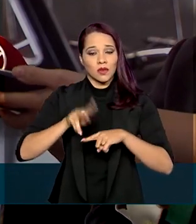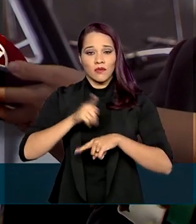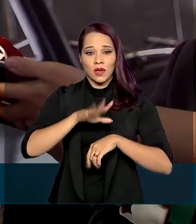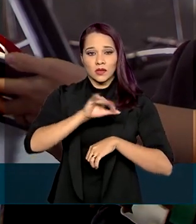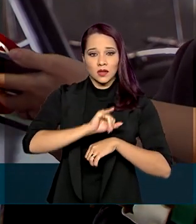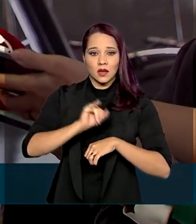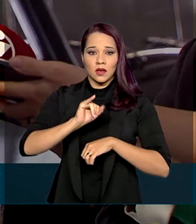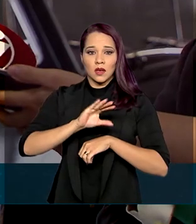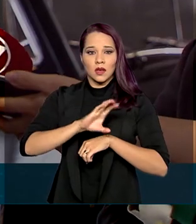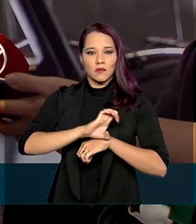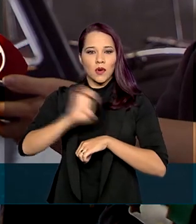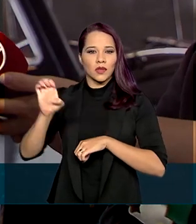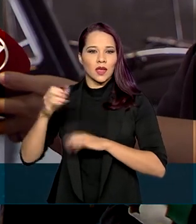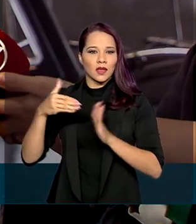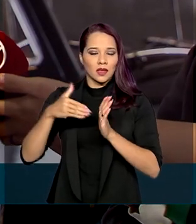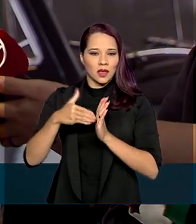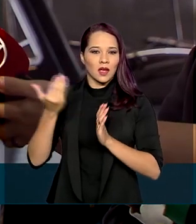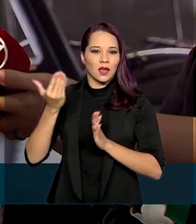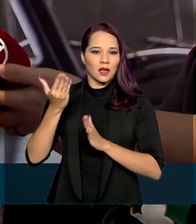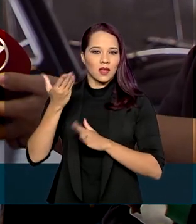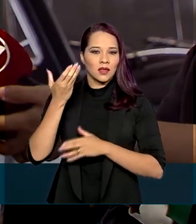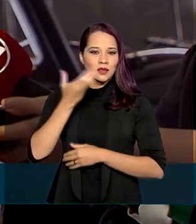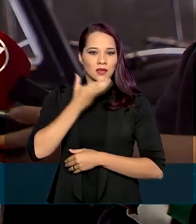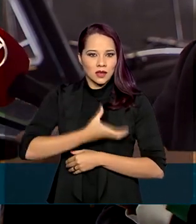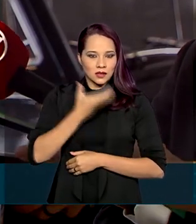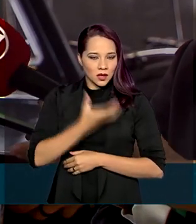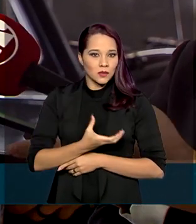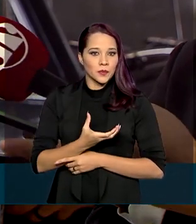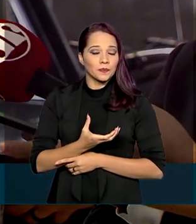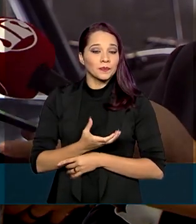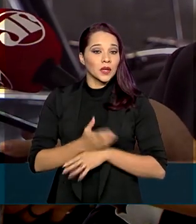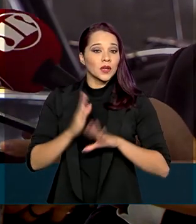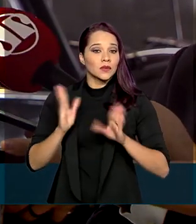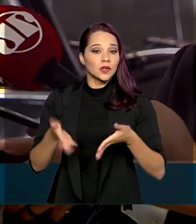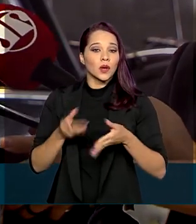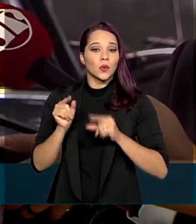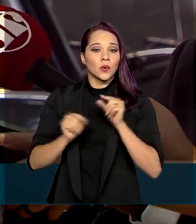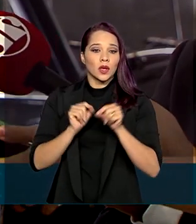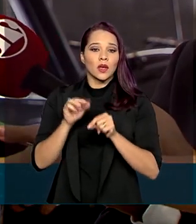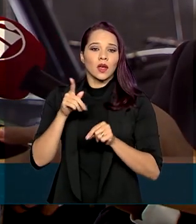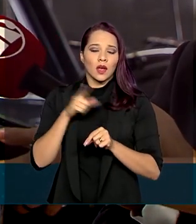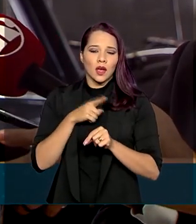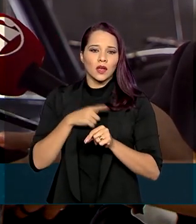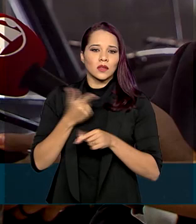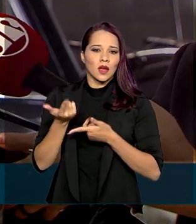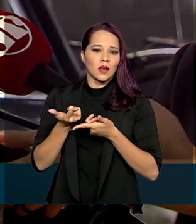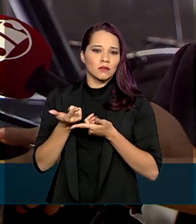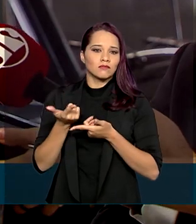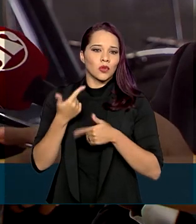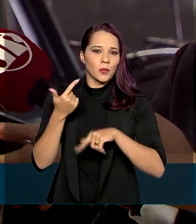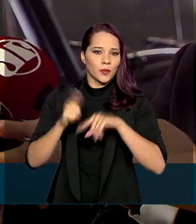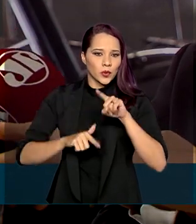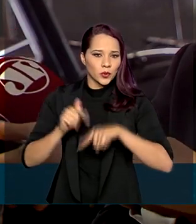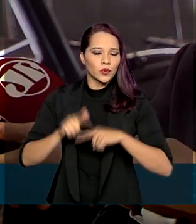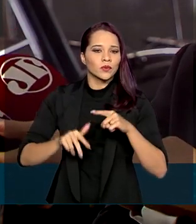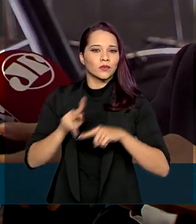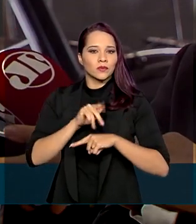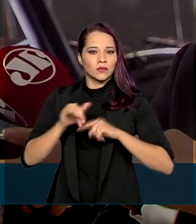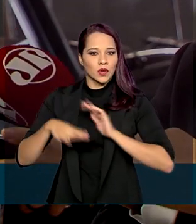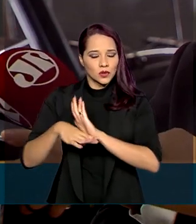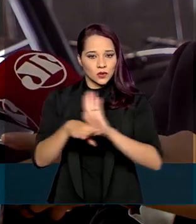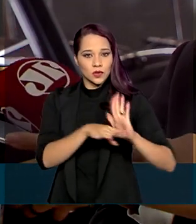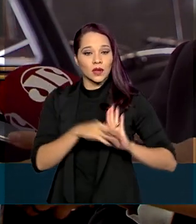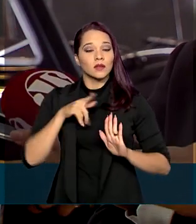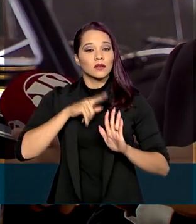importados até dezembro. Isso já é uma sinalização do lado da oferta do produto, que vai ajudar a